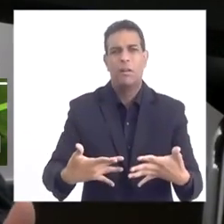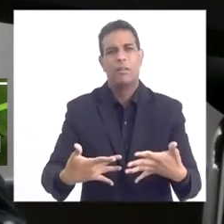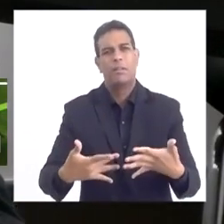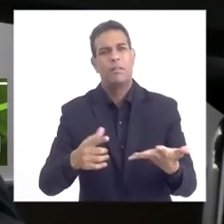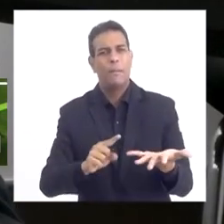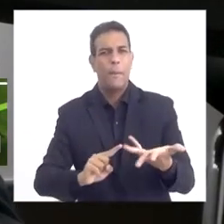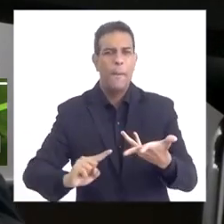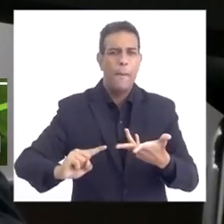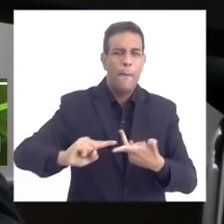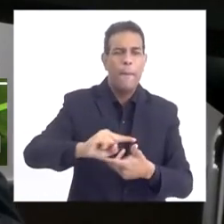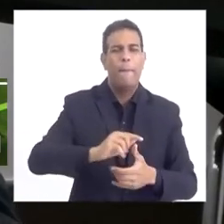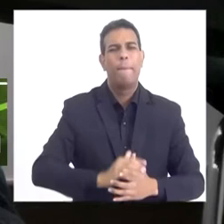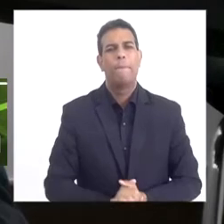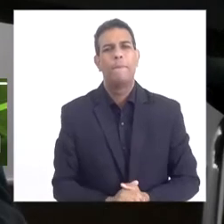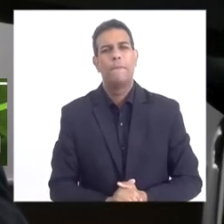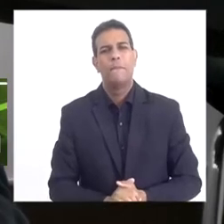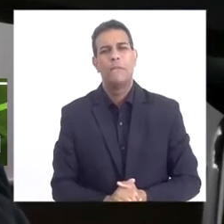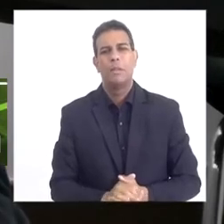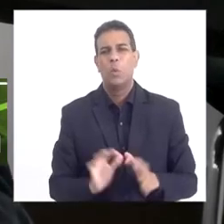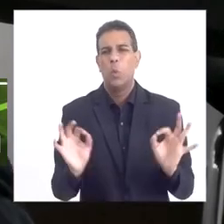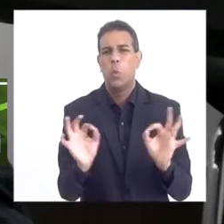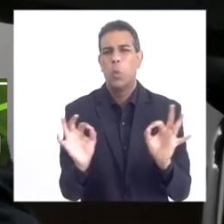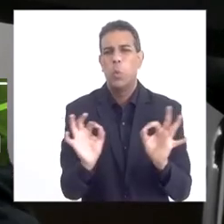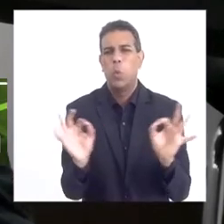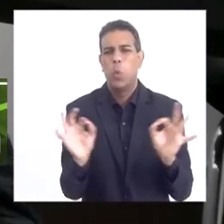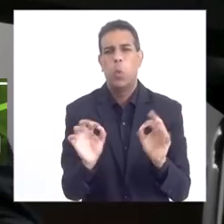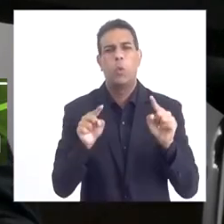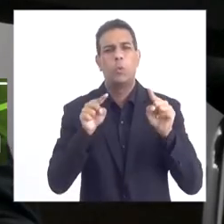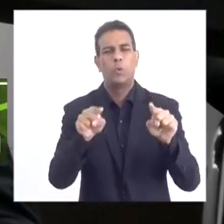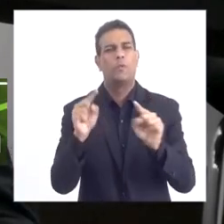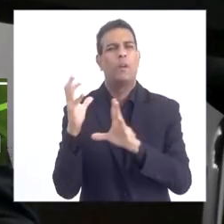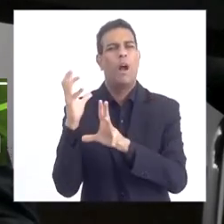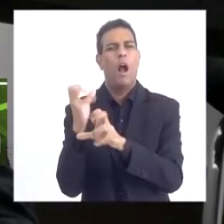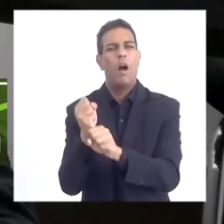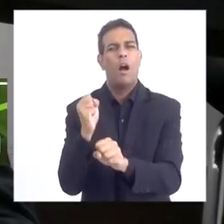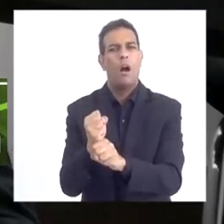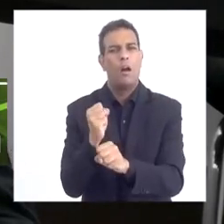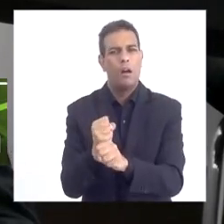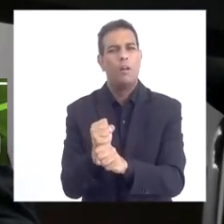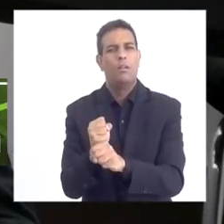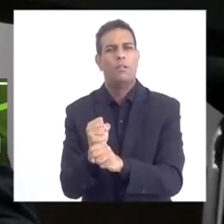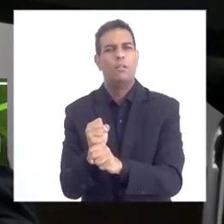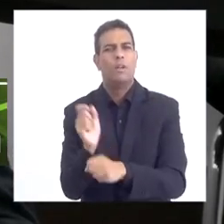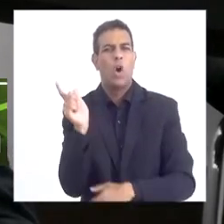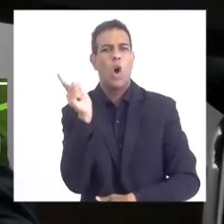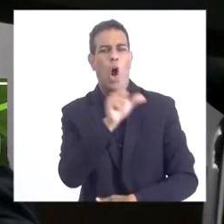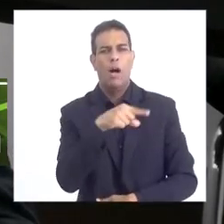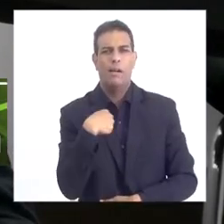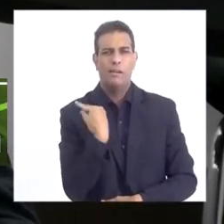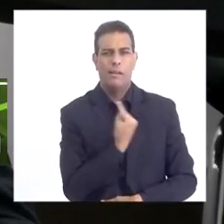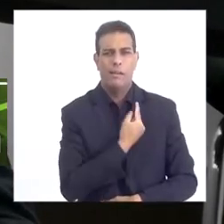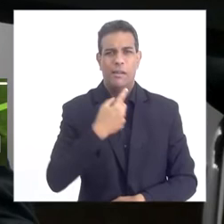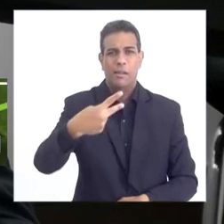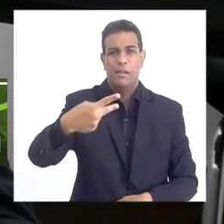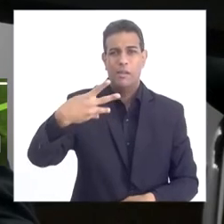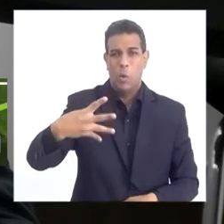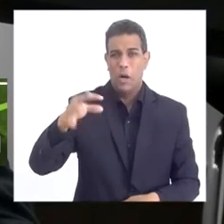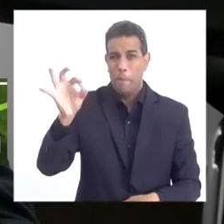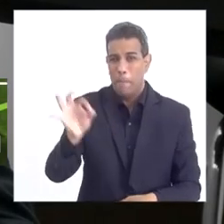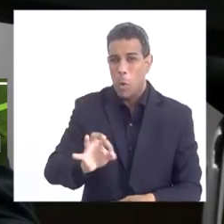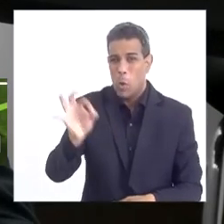falando, mas eu não vi escrito em lugar nenhum esse cálculo, que o impacto desses